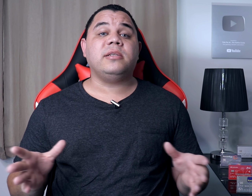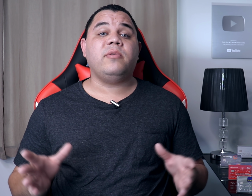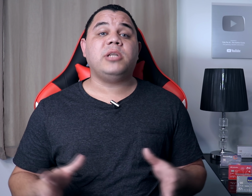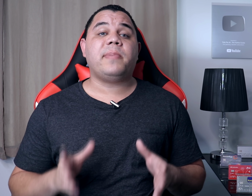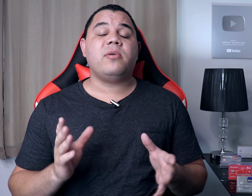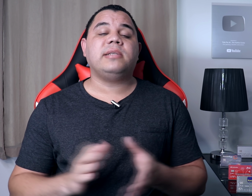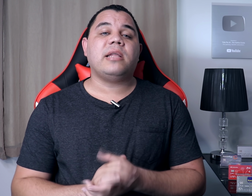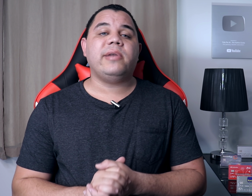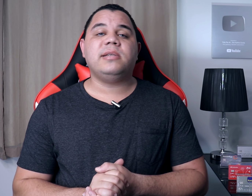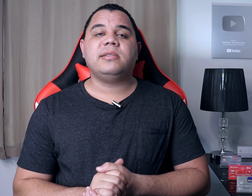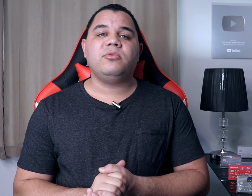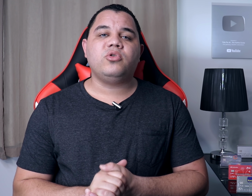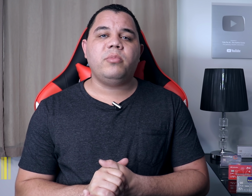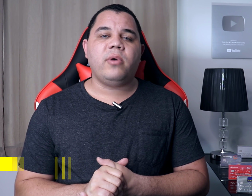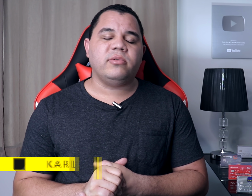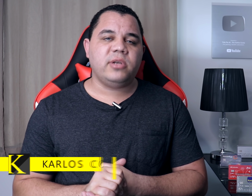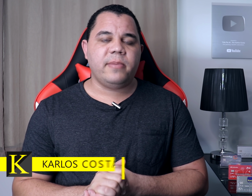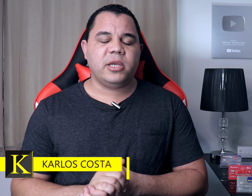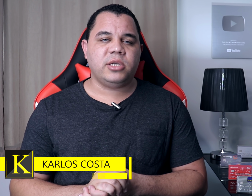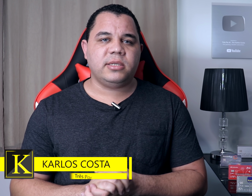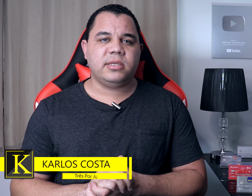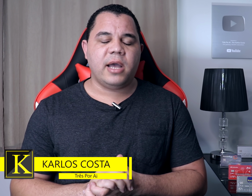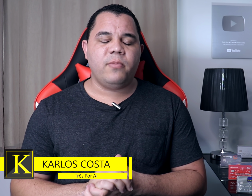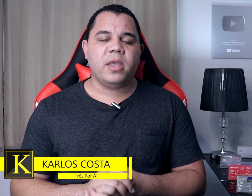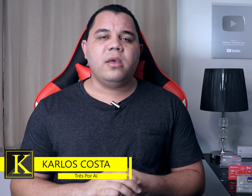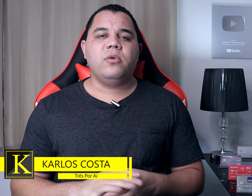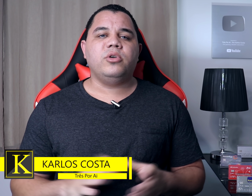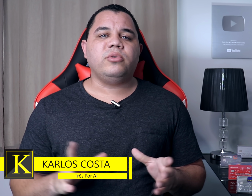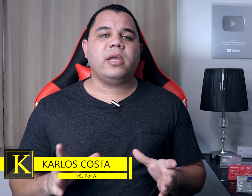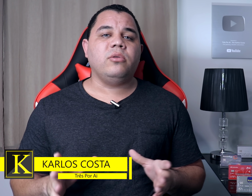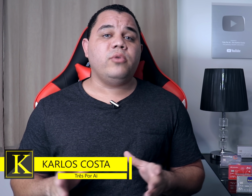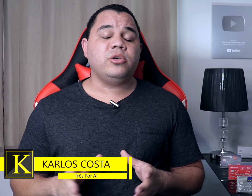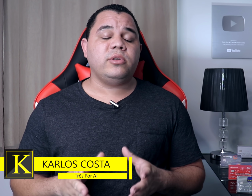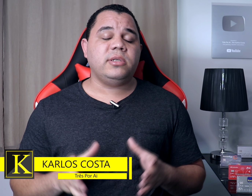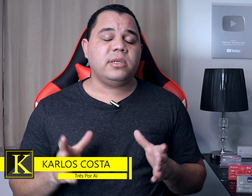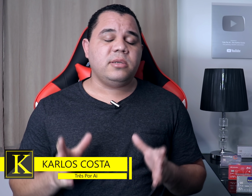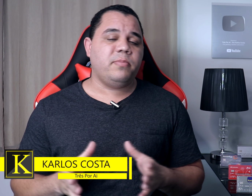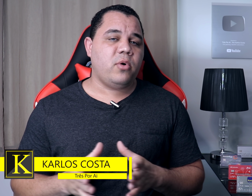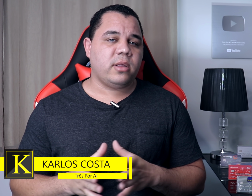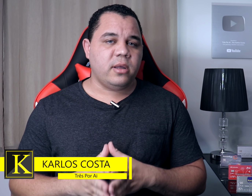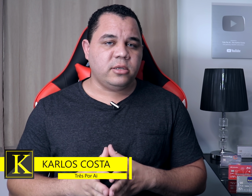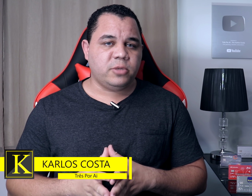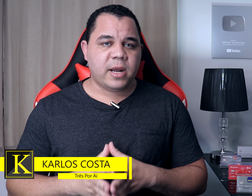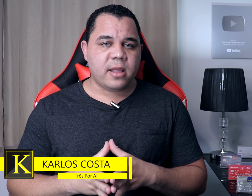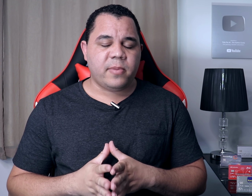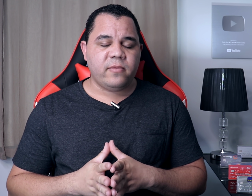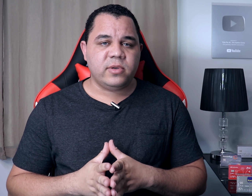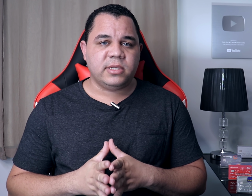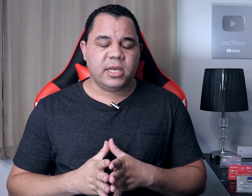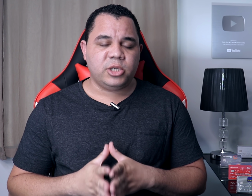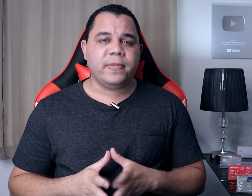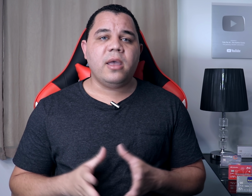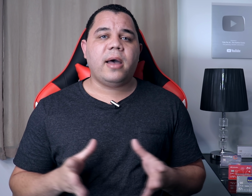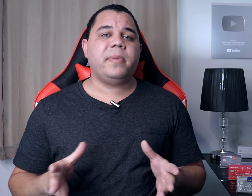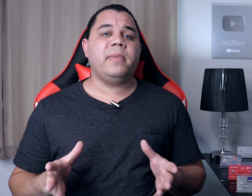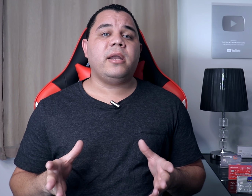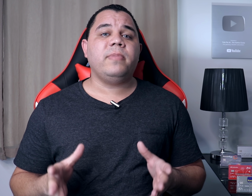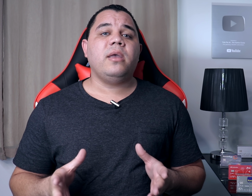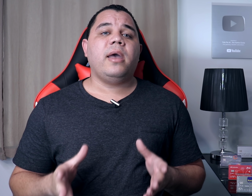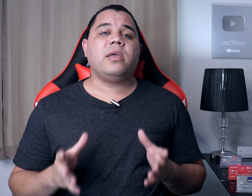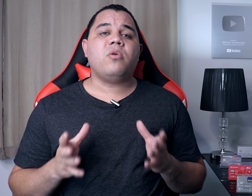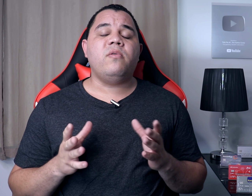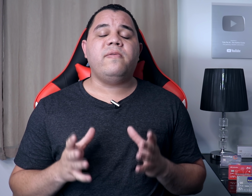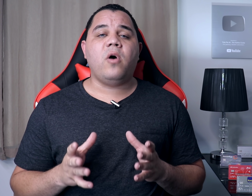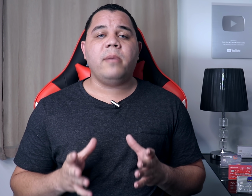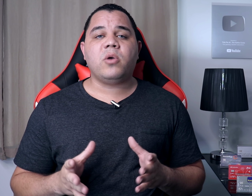Fala galera, beleza? Vamos lá para nossa atualização sobre o auxílio emergencial. Hoje eu tenho duas notícias importantes para dar para vocês. A